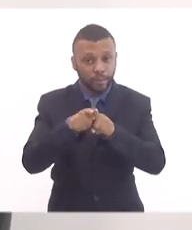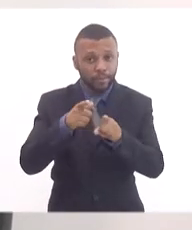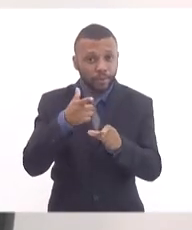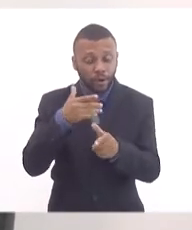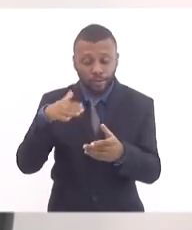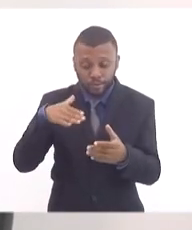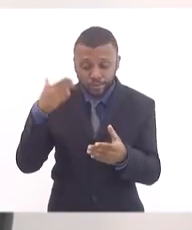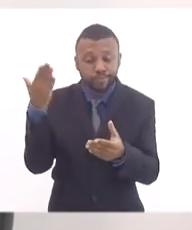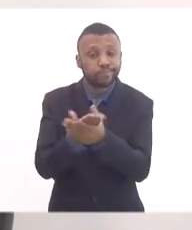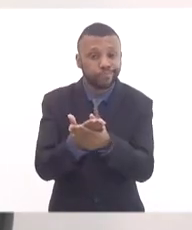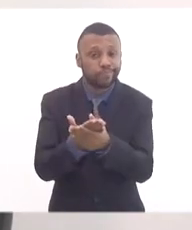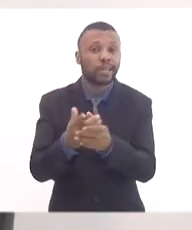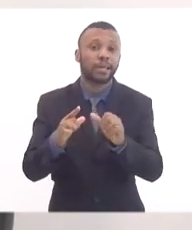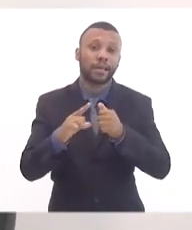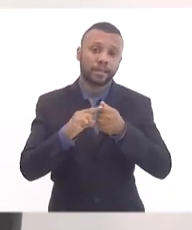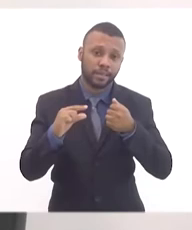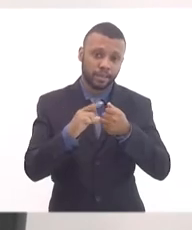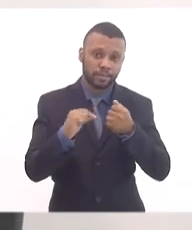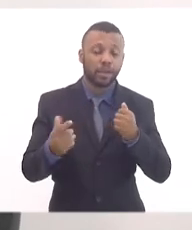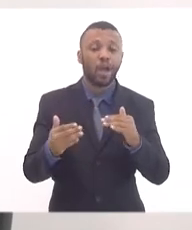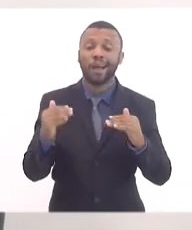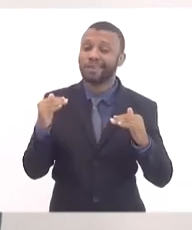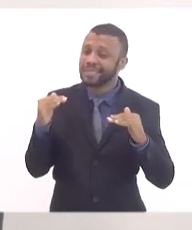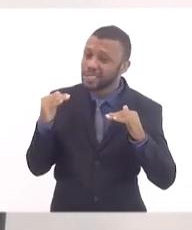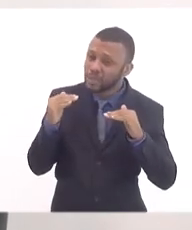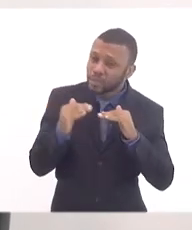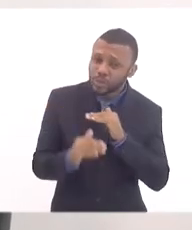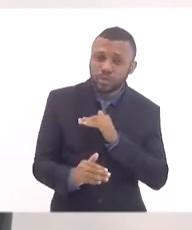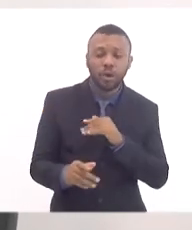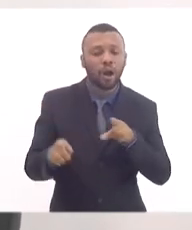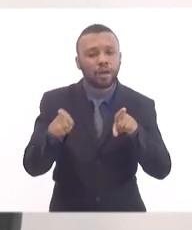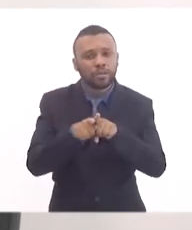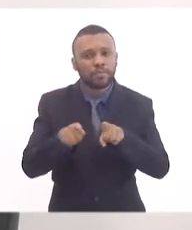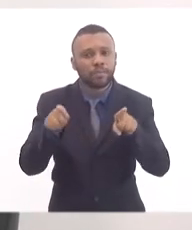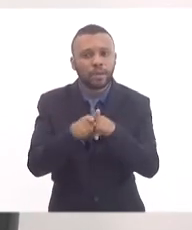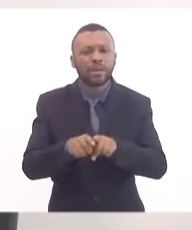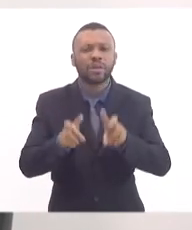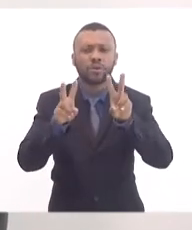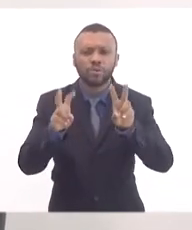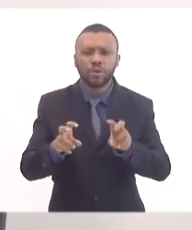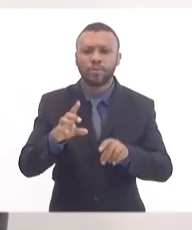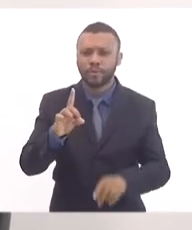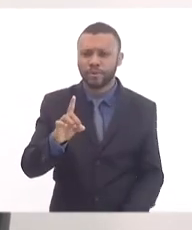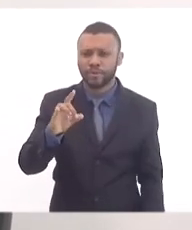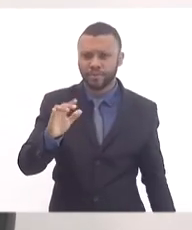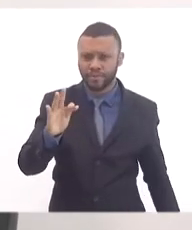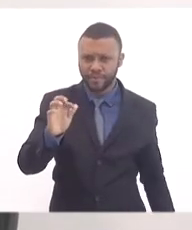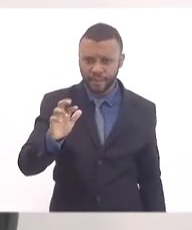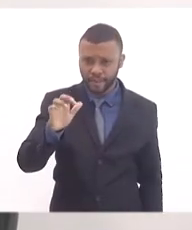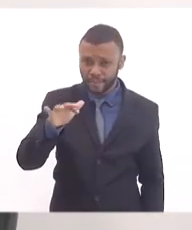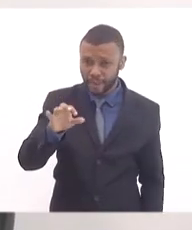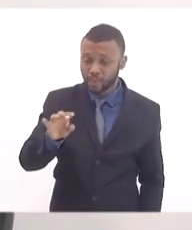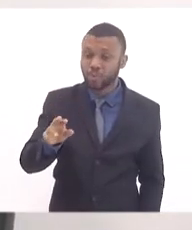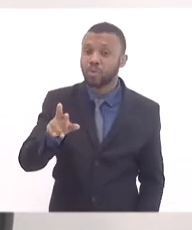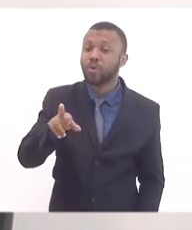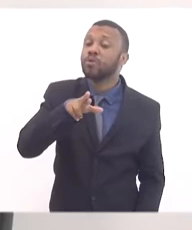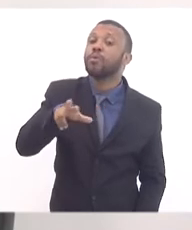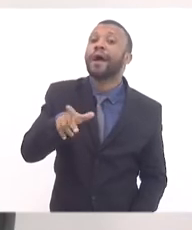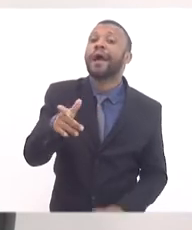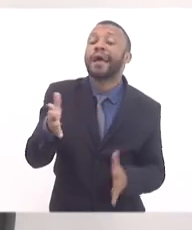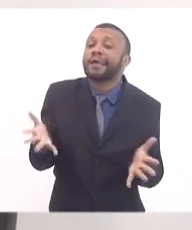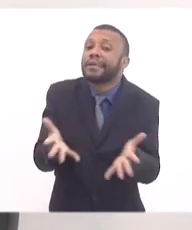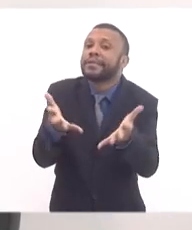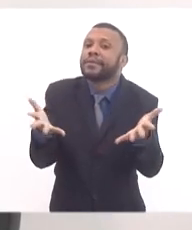artigo discordo absurdamente sobre a questão do deferimento não é incentivo fiscal